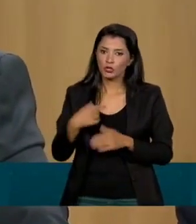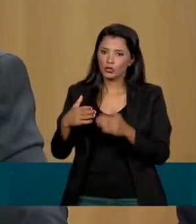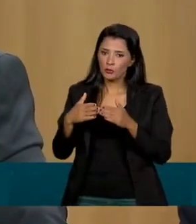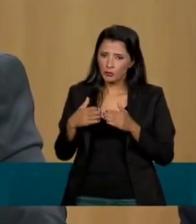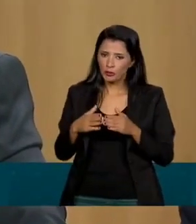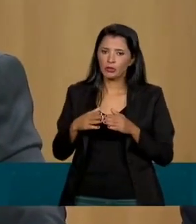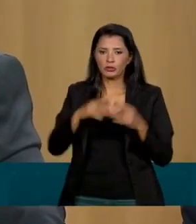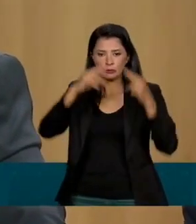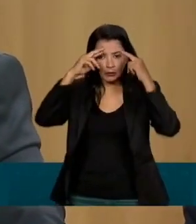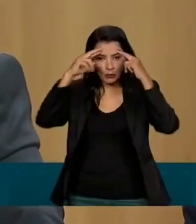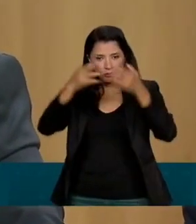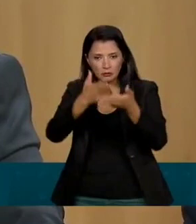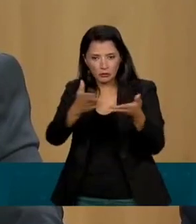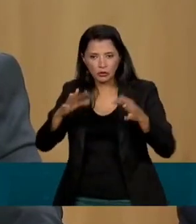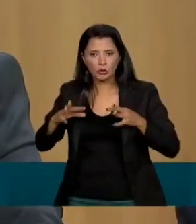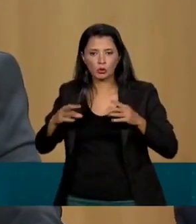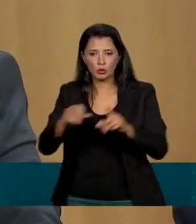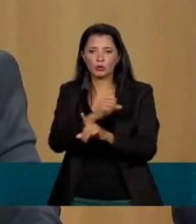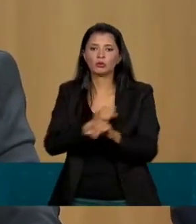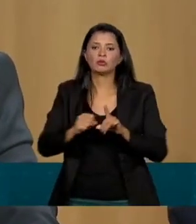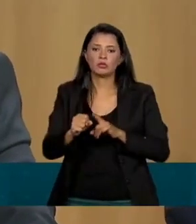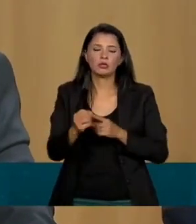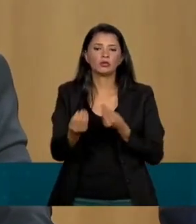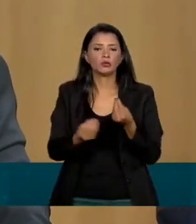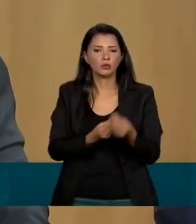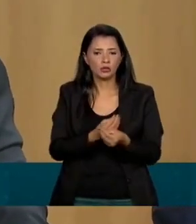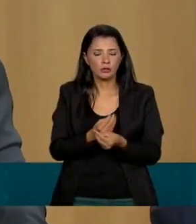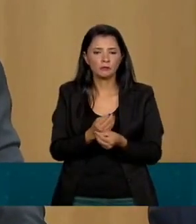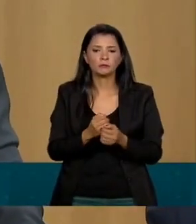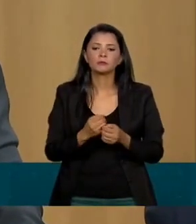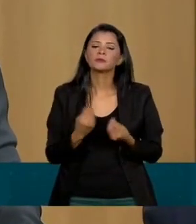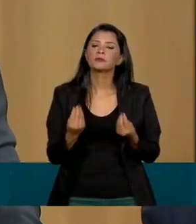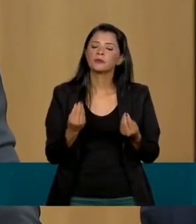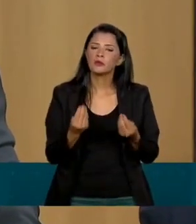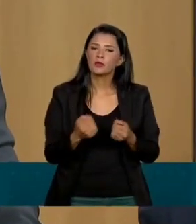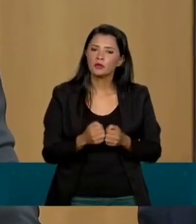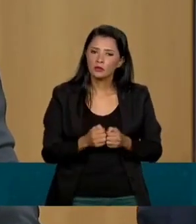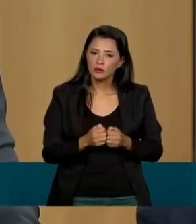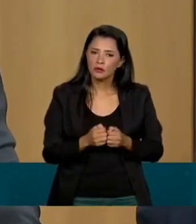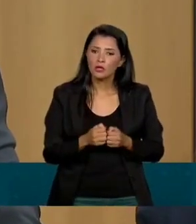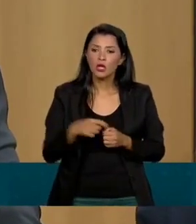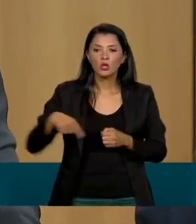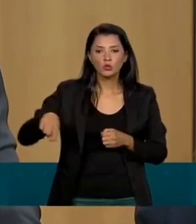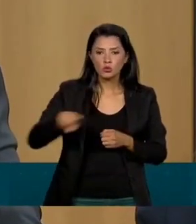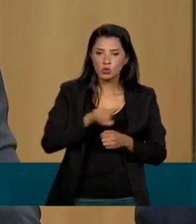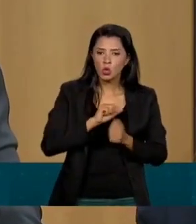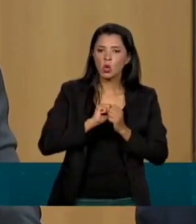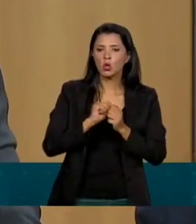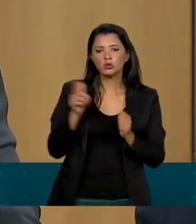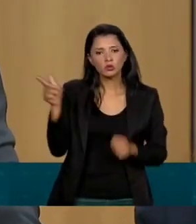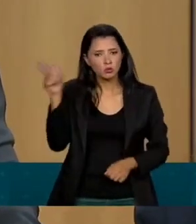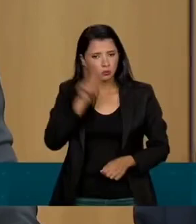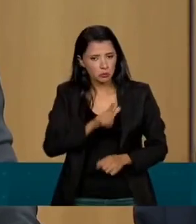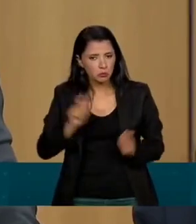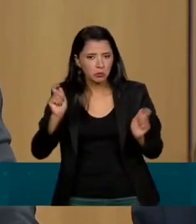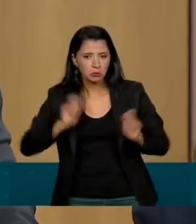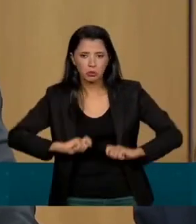respeitosamente, toda a sociedade, é para que juntos